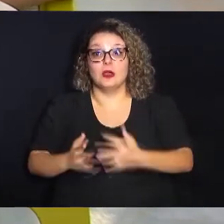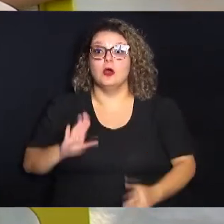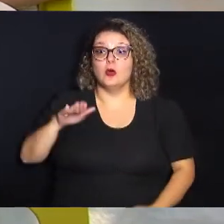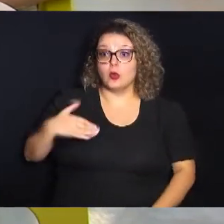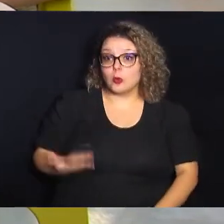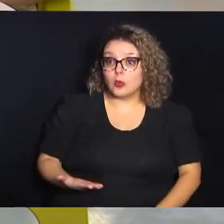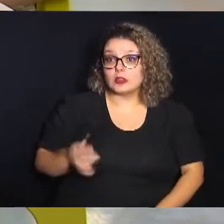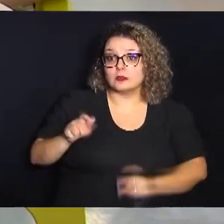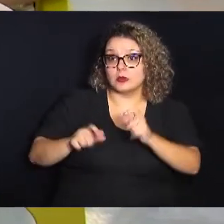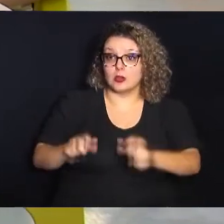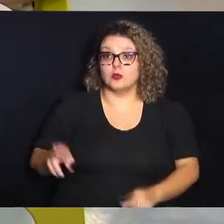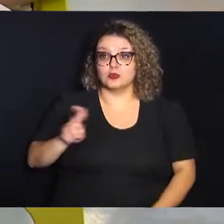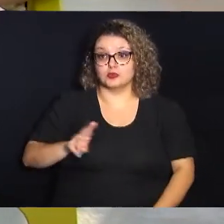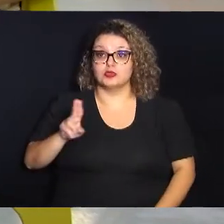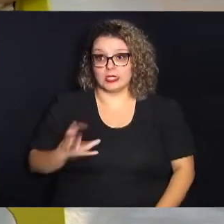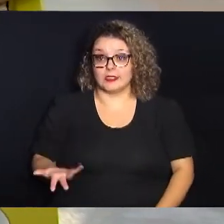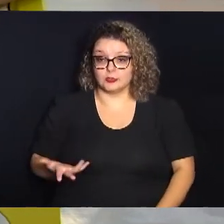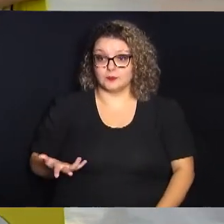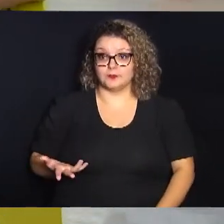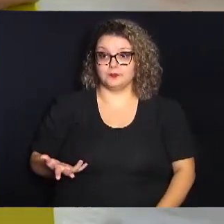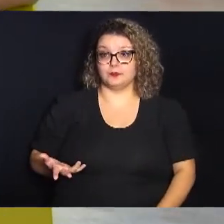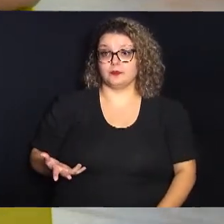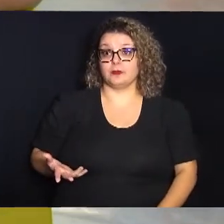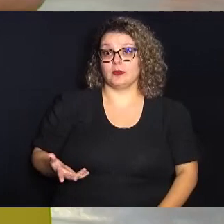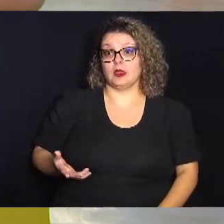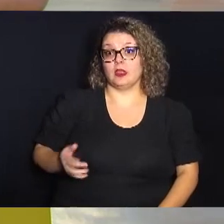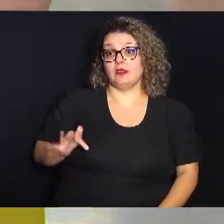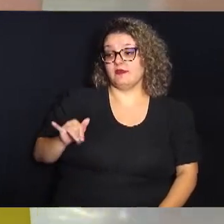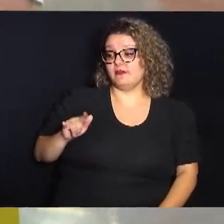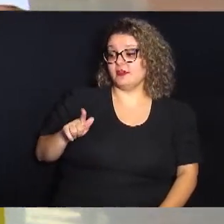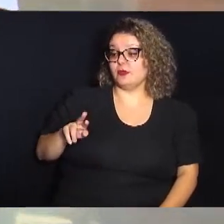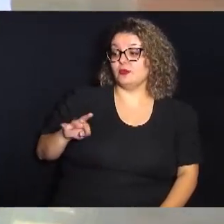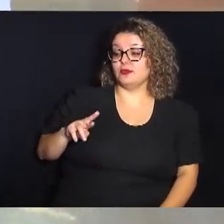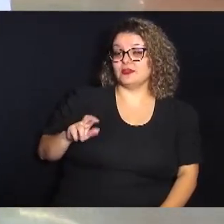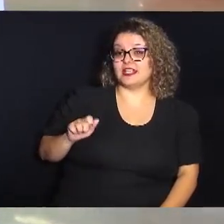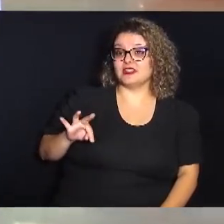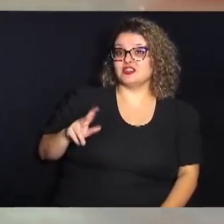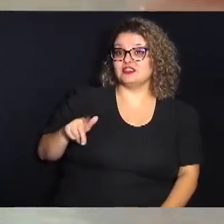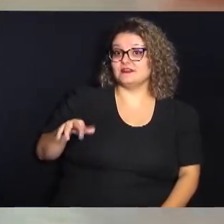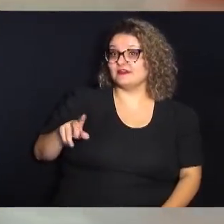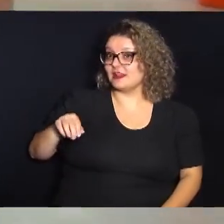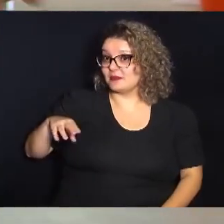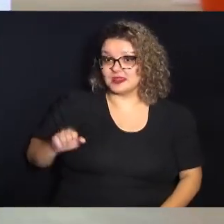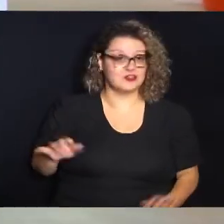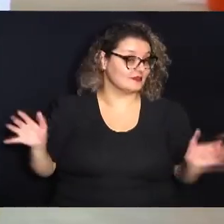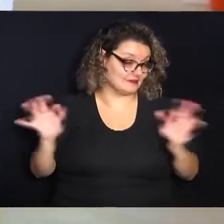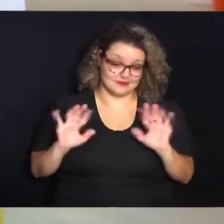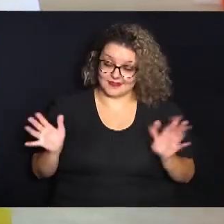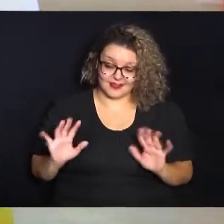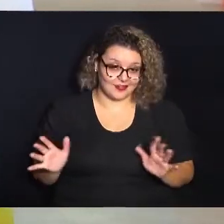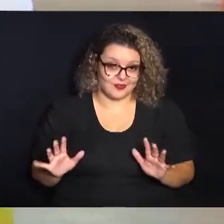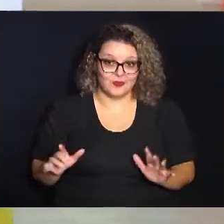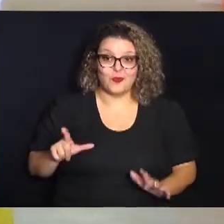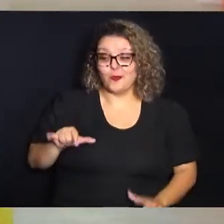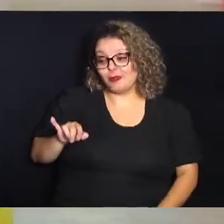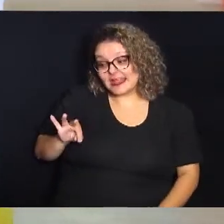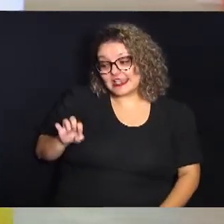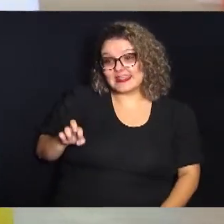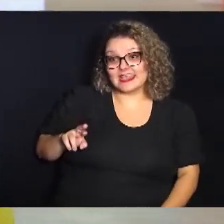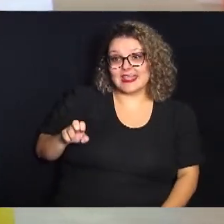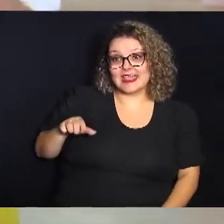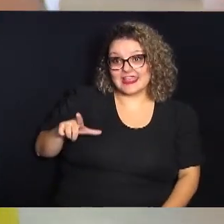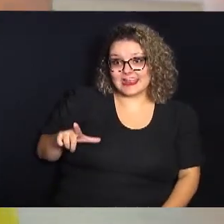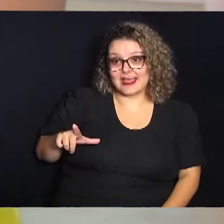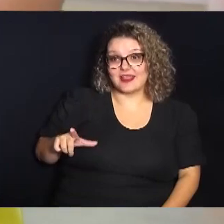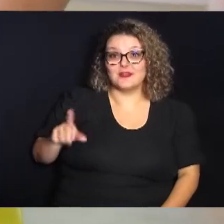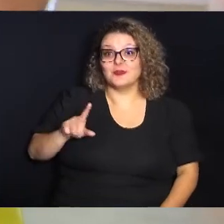As pessoas têm usado muito literalmente com o sentido de figurativamente. Isso, né? exatamente. No sentido figurado. E na verdade não. O literalmente